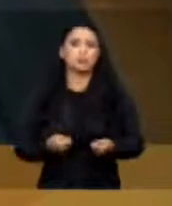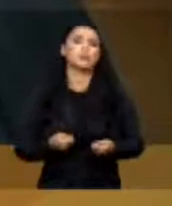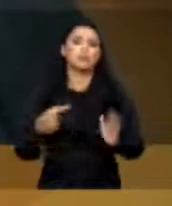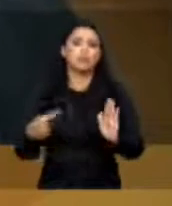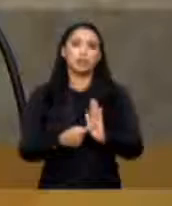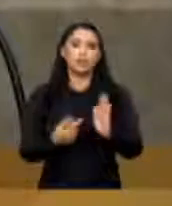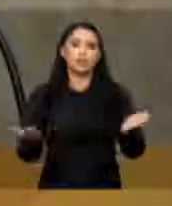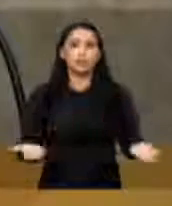Muito obrigado.